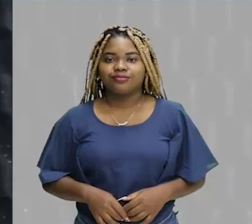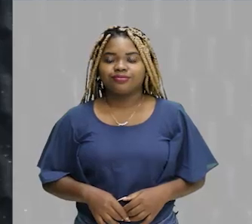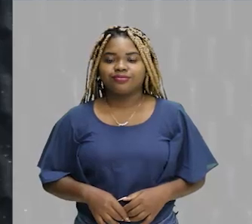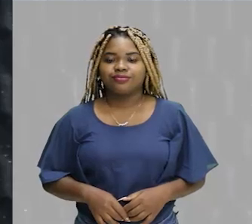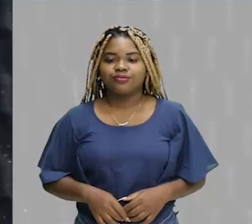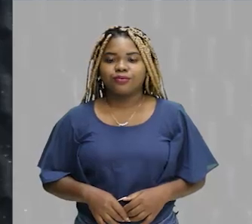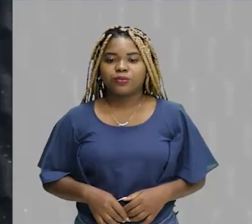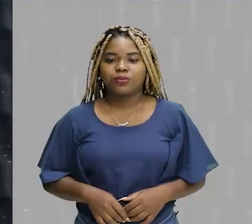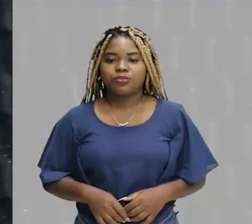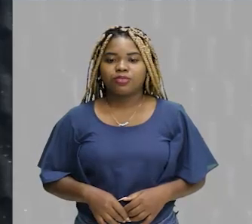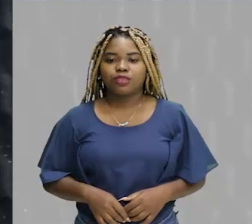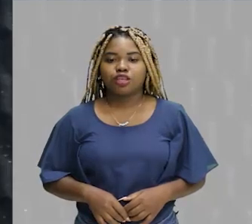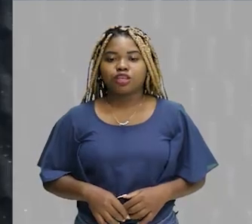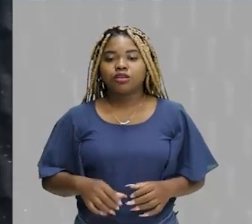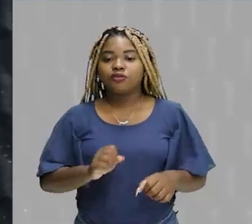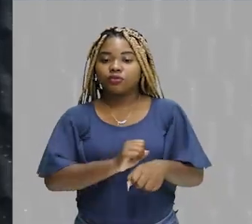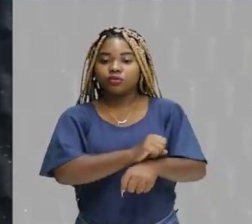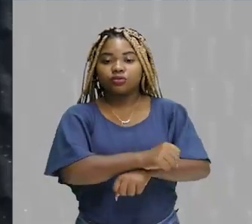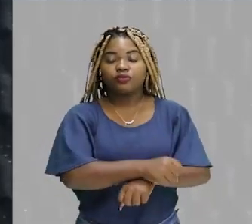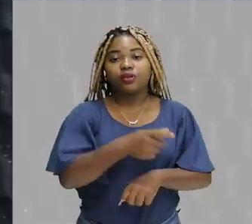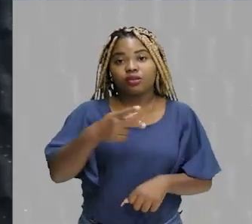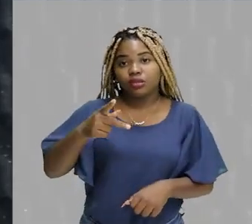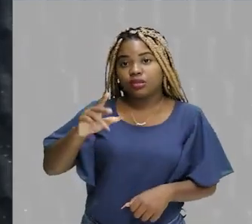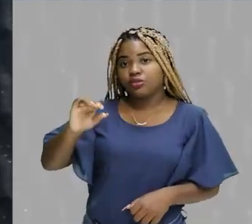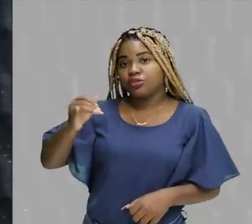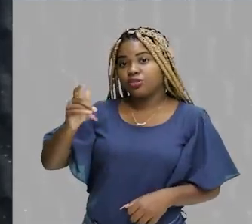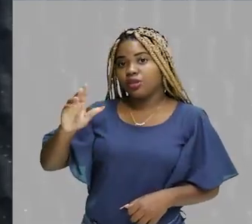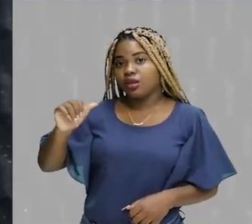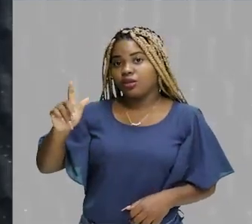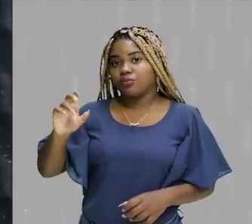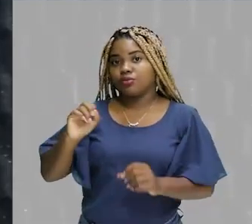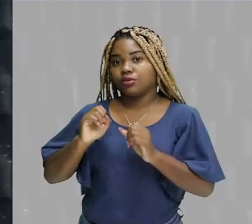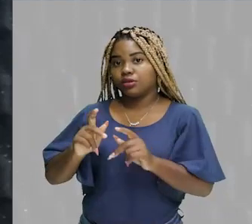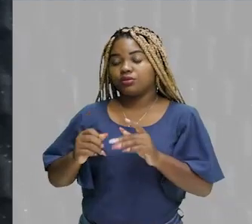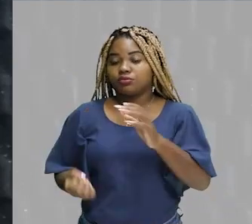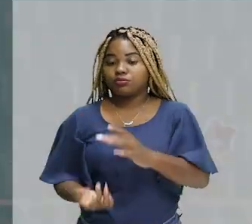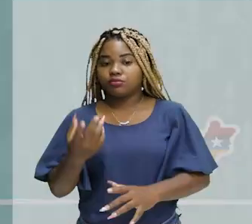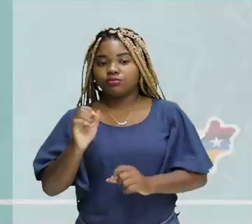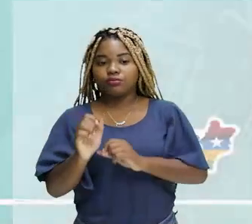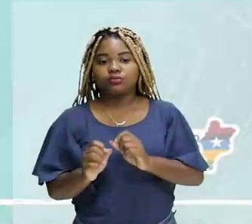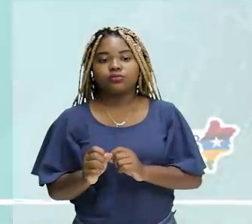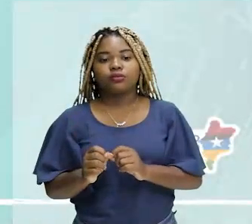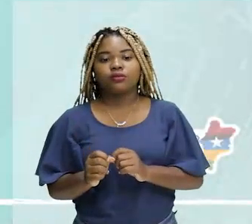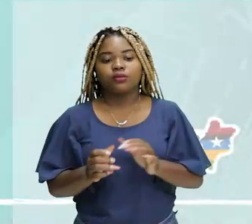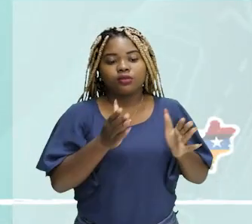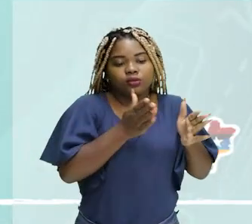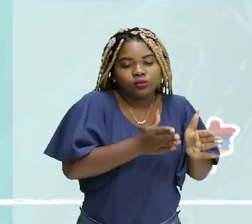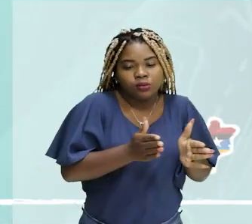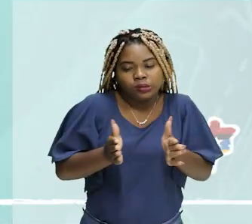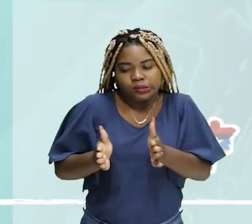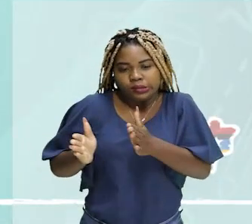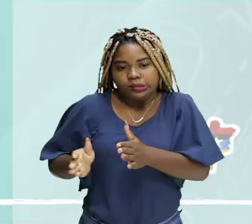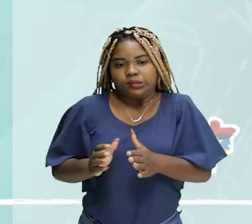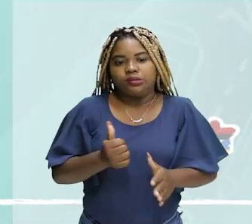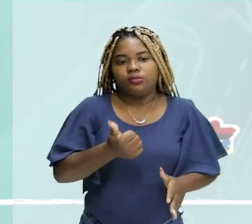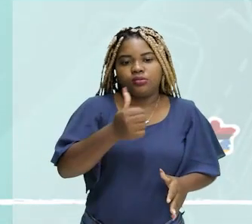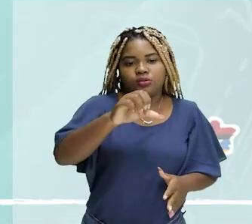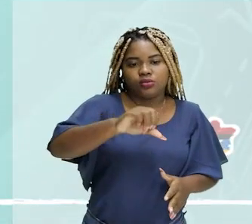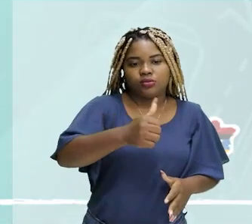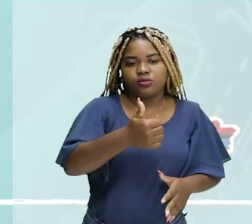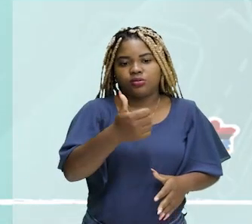da Universidade deles lá, que é a Universidade de Chicago. Entre 1915 e 40, ela